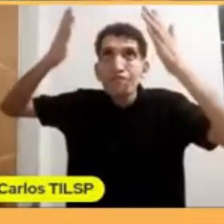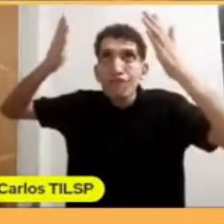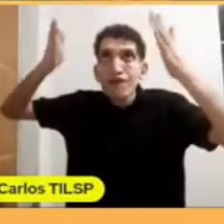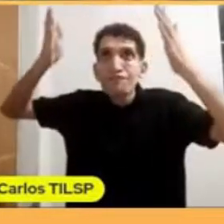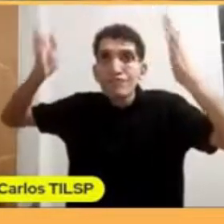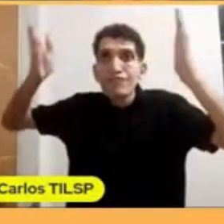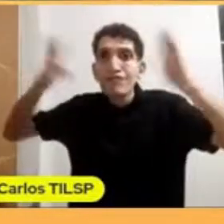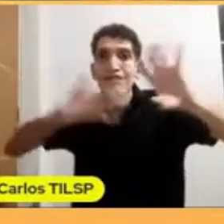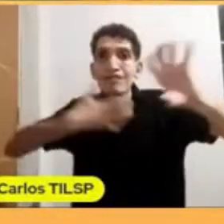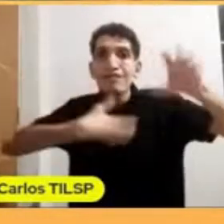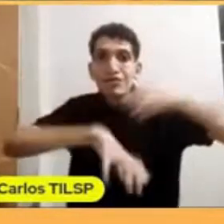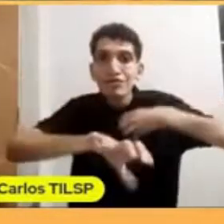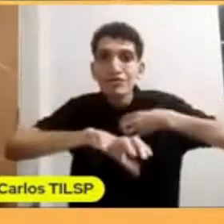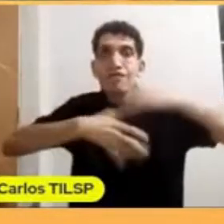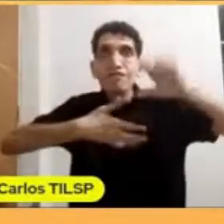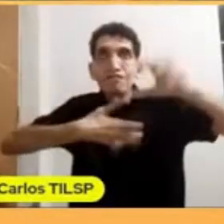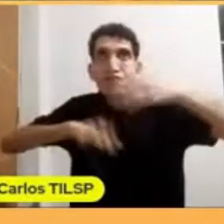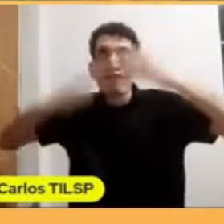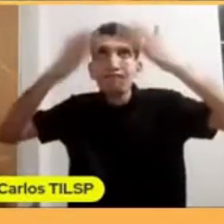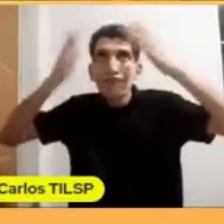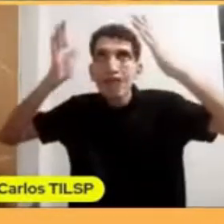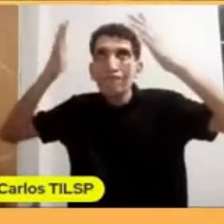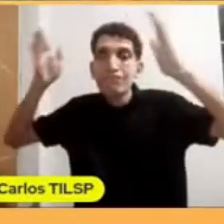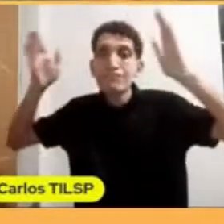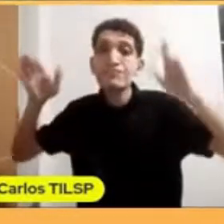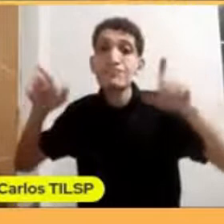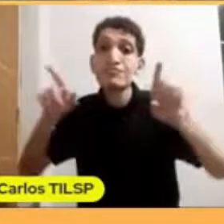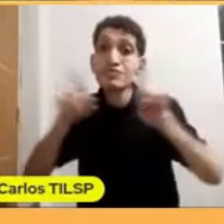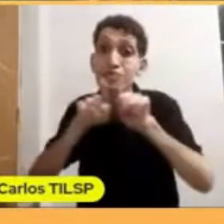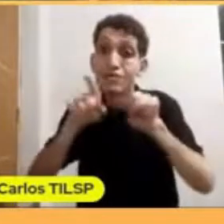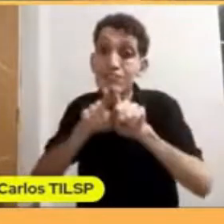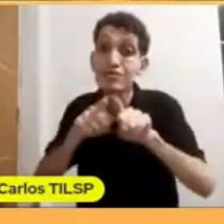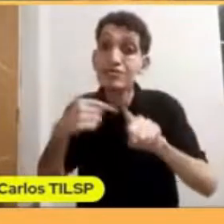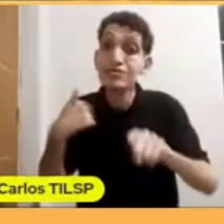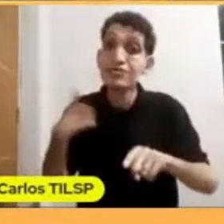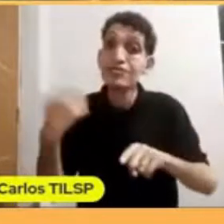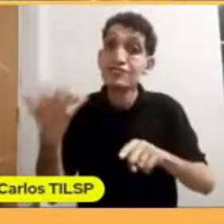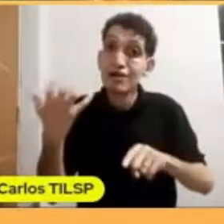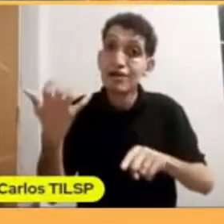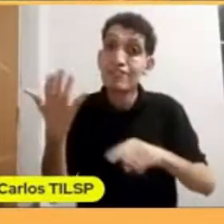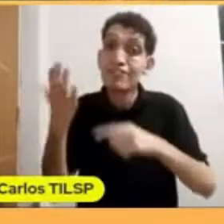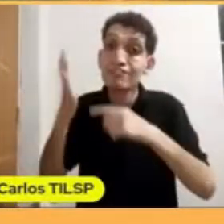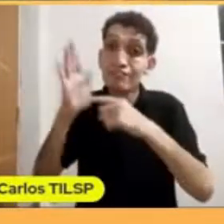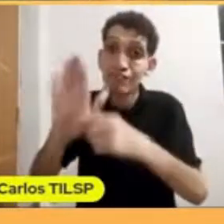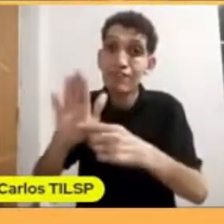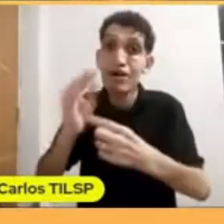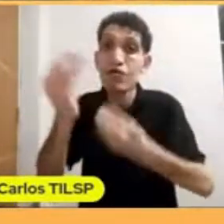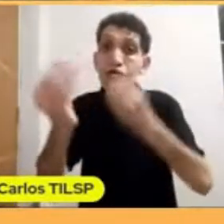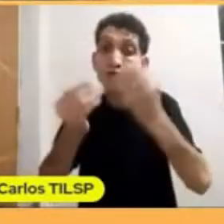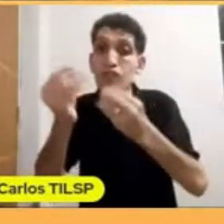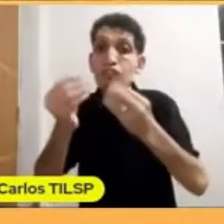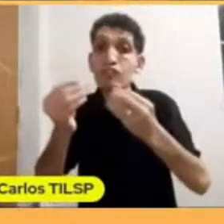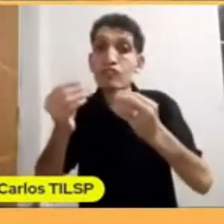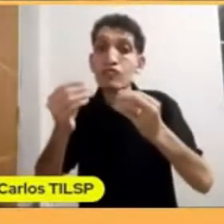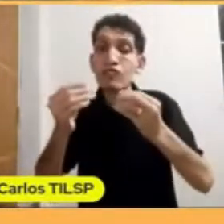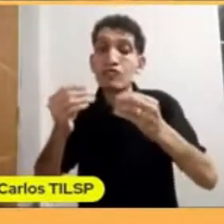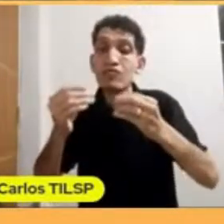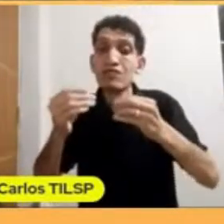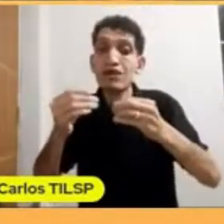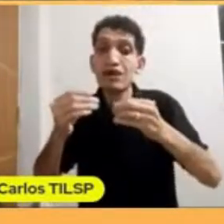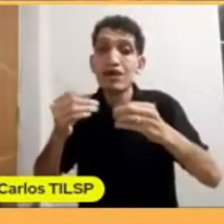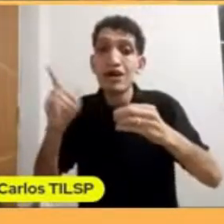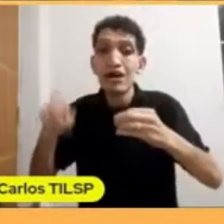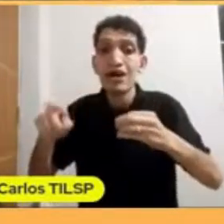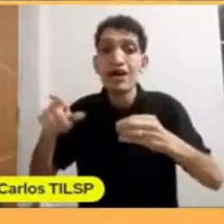empatia. E por último, aqui, uma aula sobre limitações múltiplas, né? Que tem algumas pessoas, por exemplo, que, vamos supor,